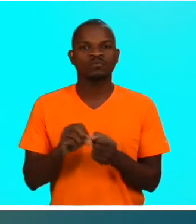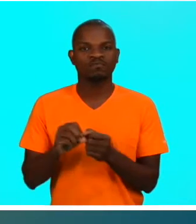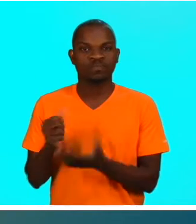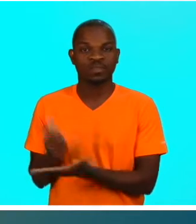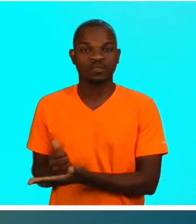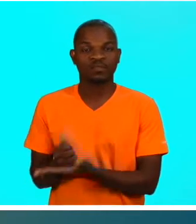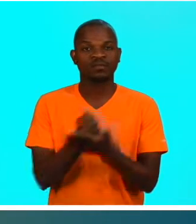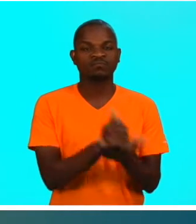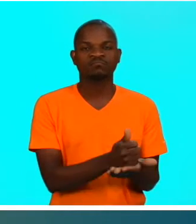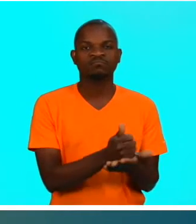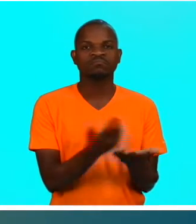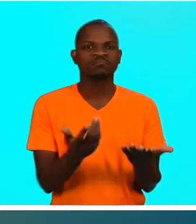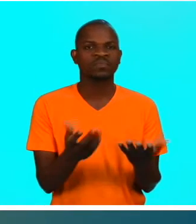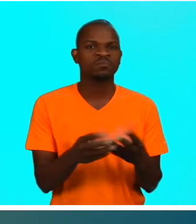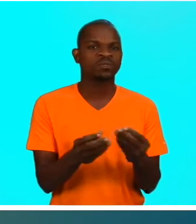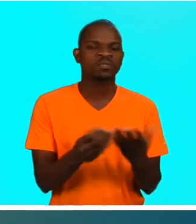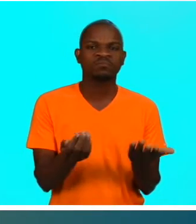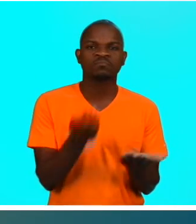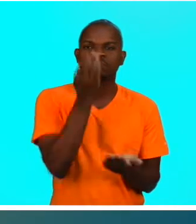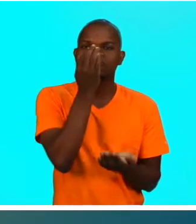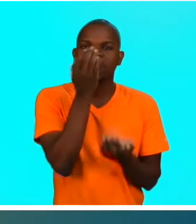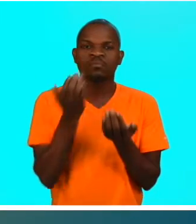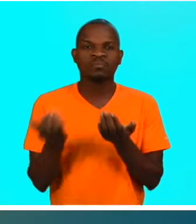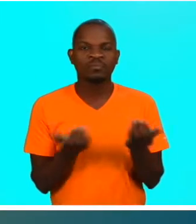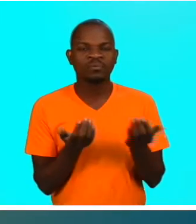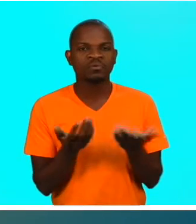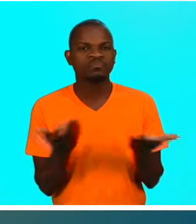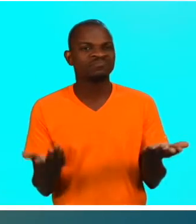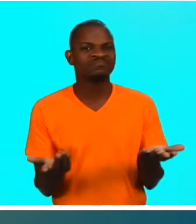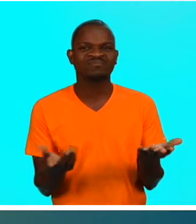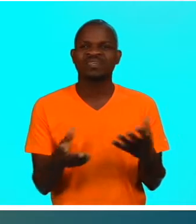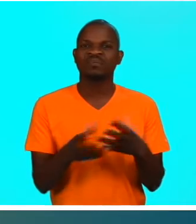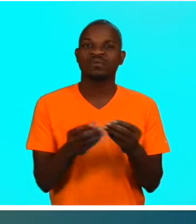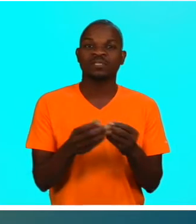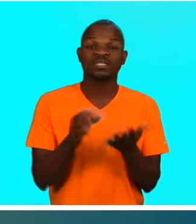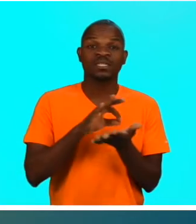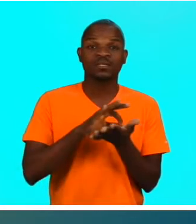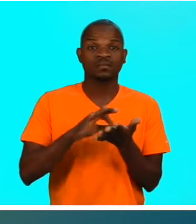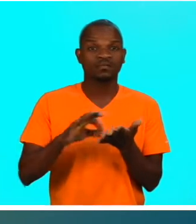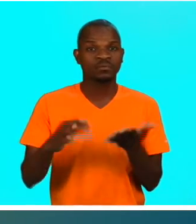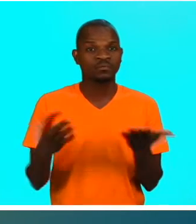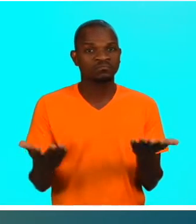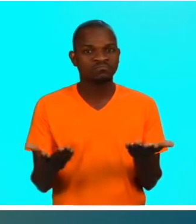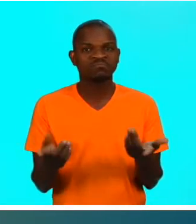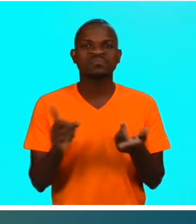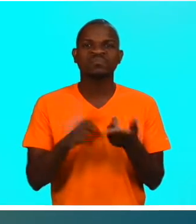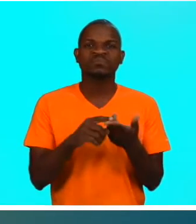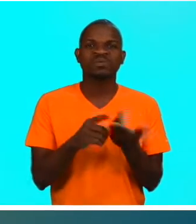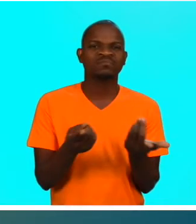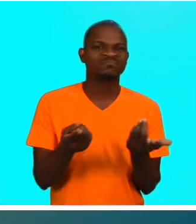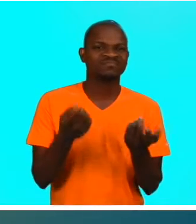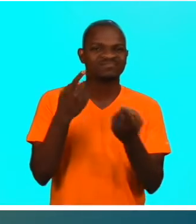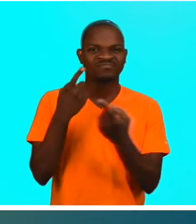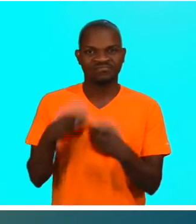nós damos apoio para a criança, a criança, a chorar,